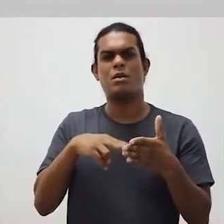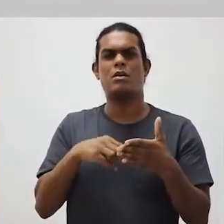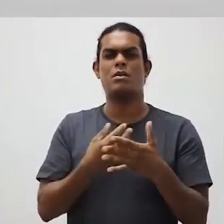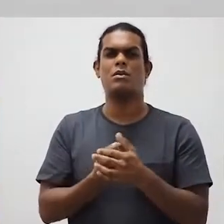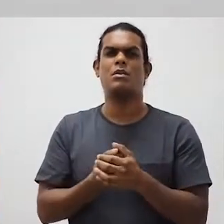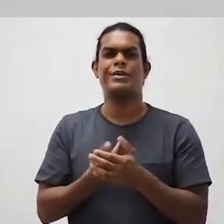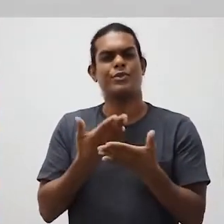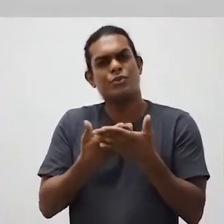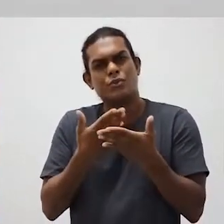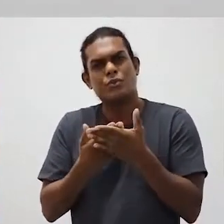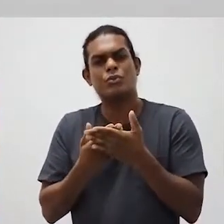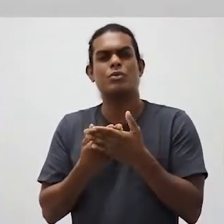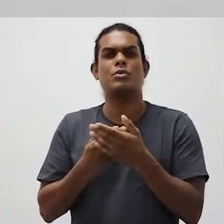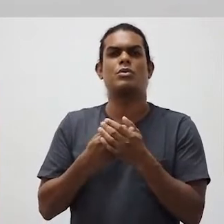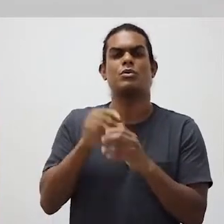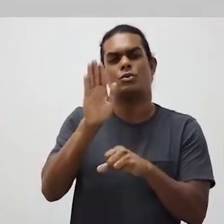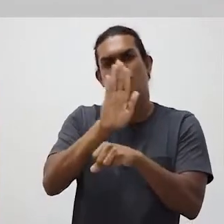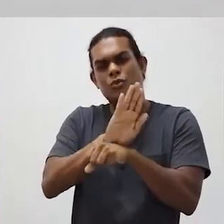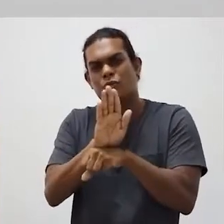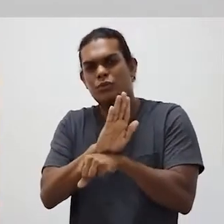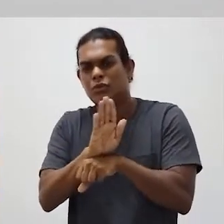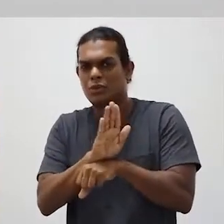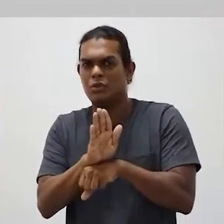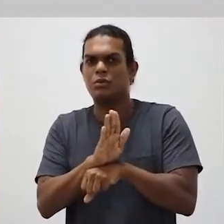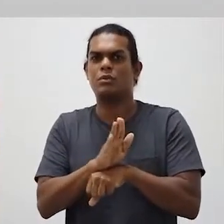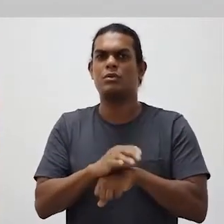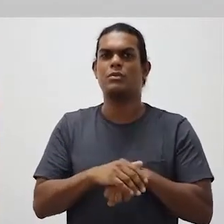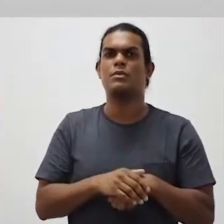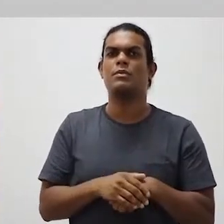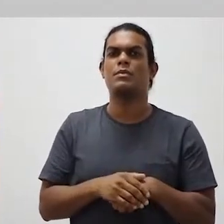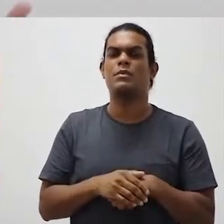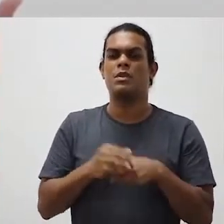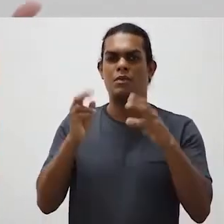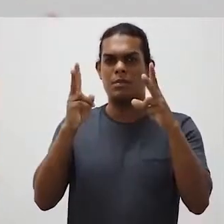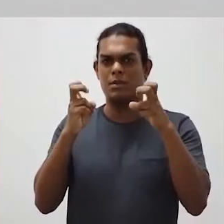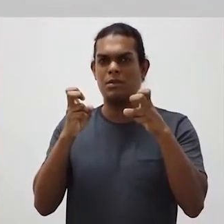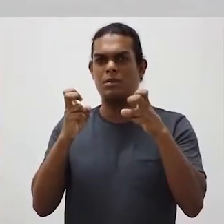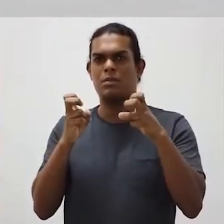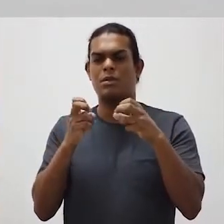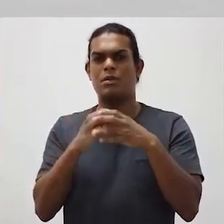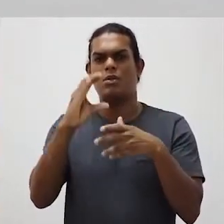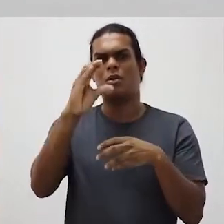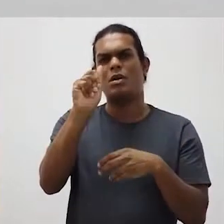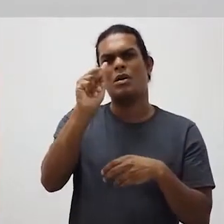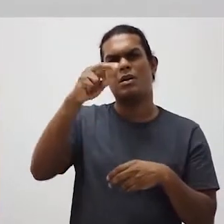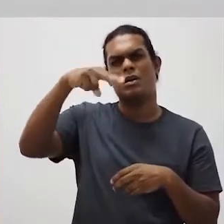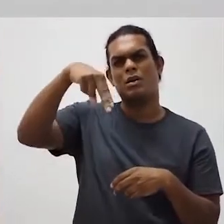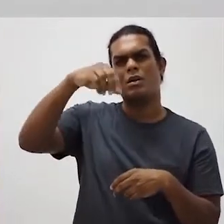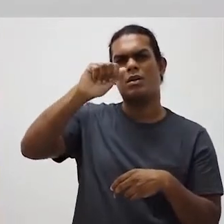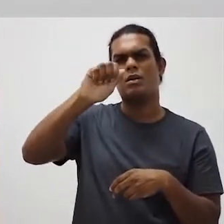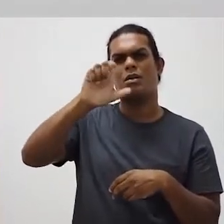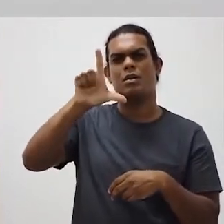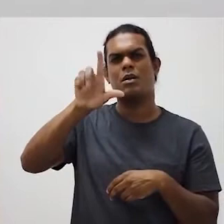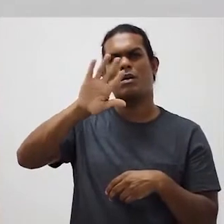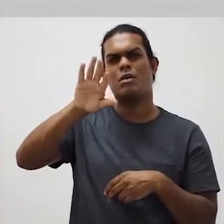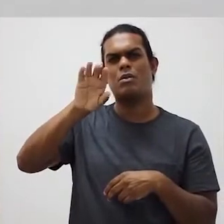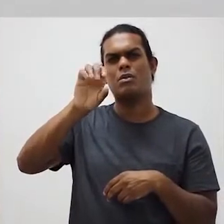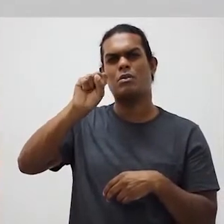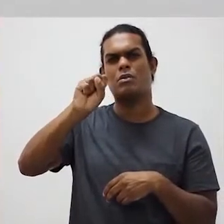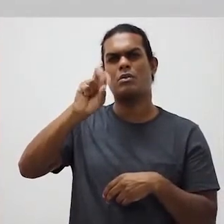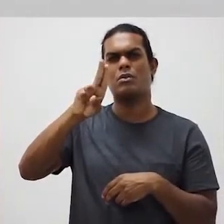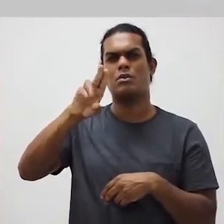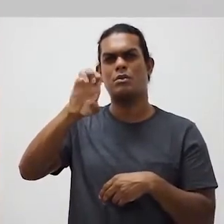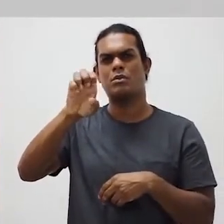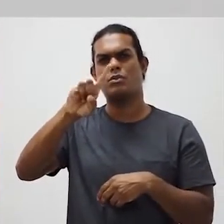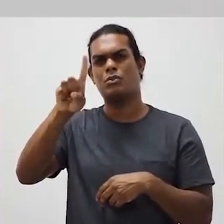assistida aos vídeos complementares, onde a gente vai observar lá o canal de Suez em ação, o canal do Panamá em